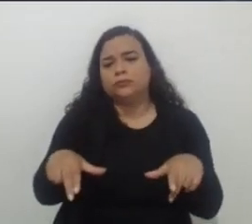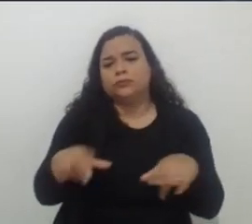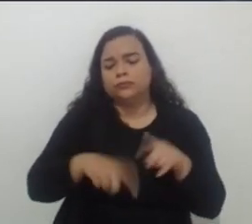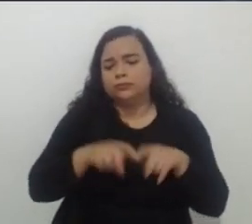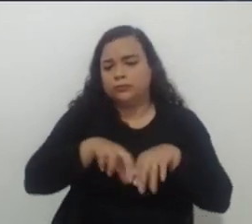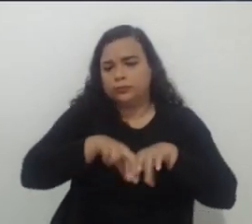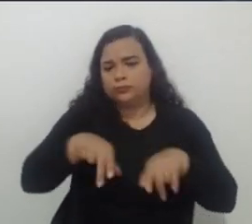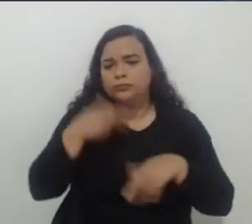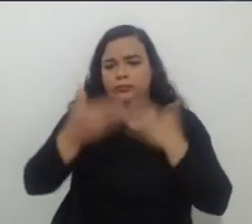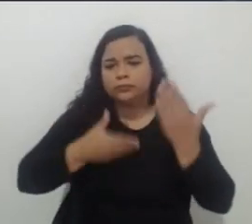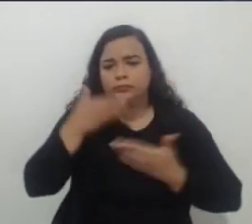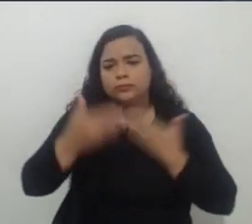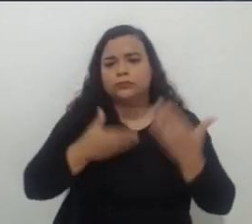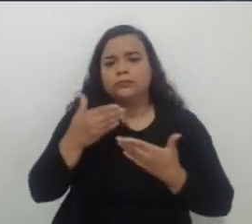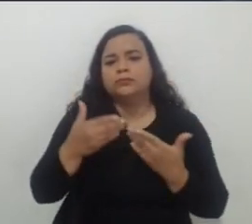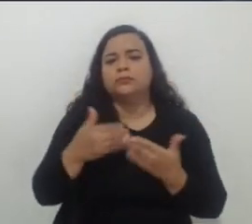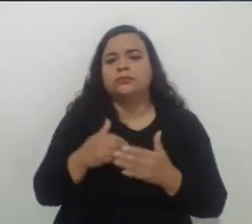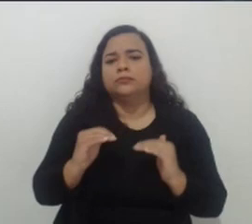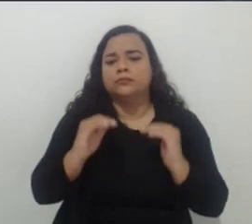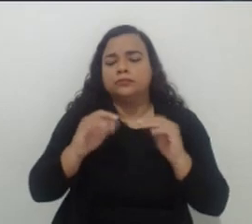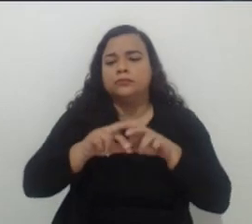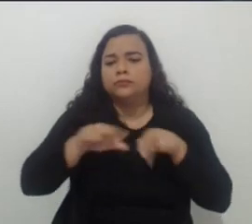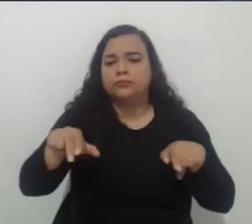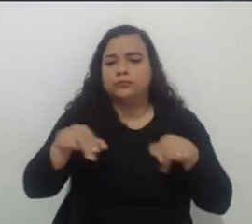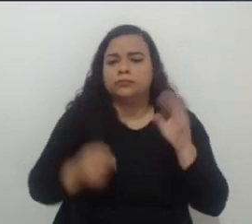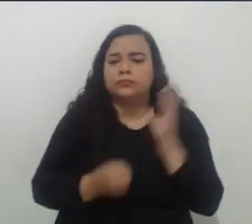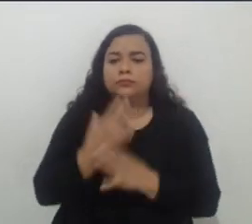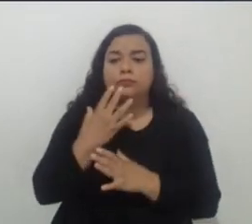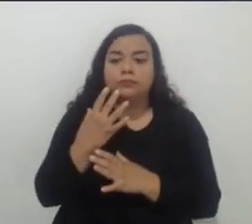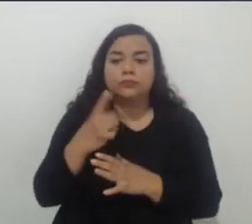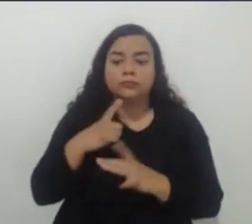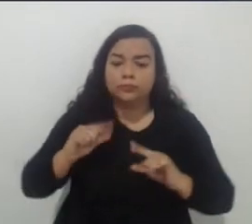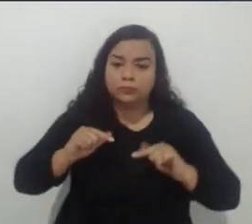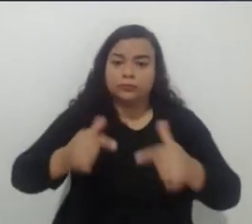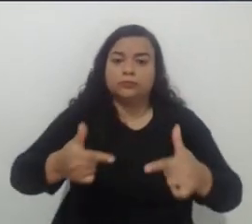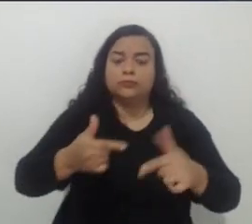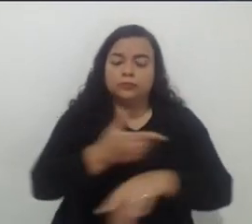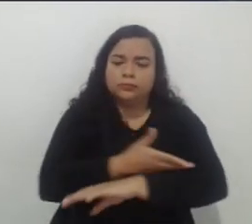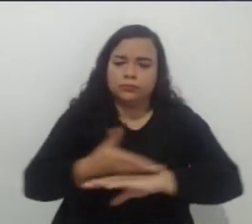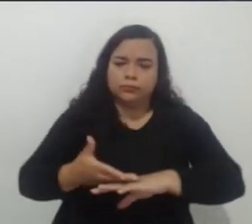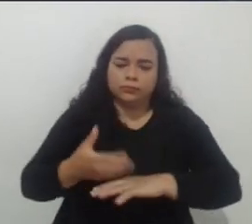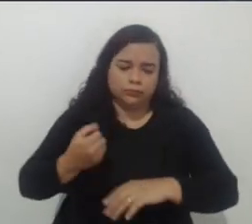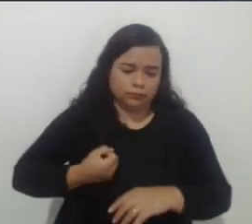requisitórios subjúdice, cuja origem remonta à ação ordinária número